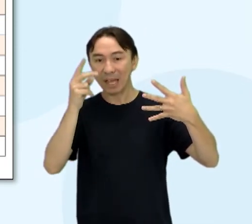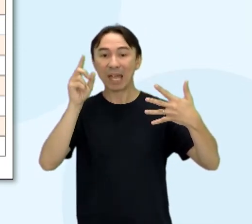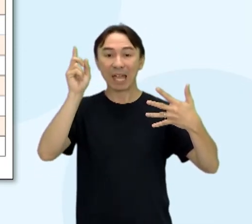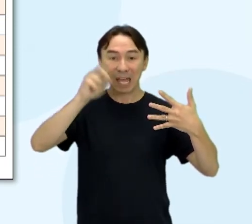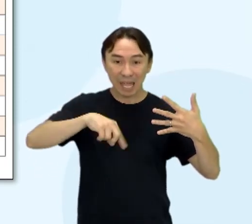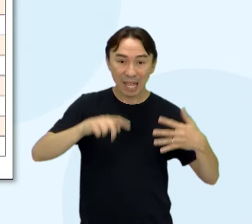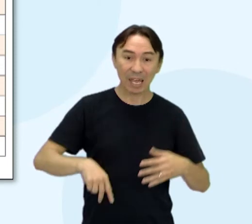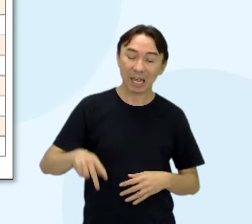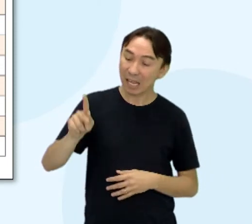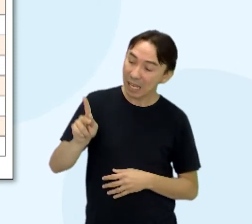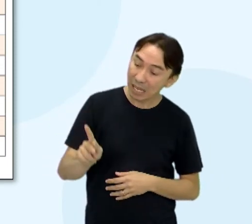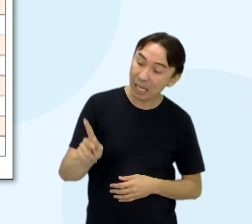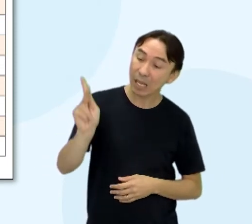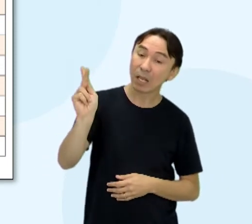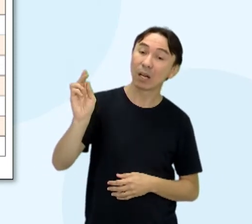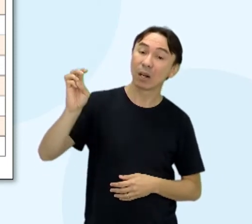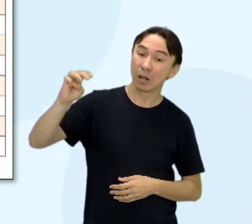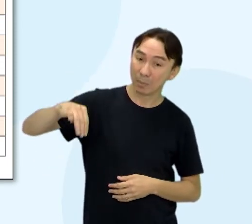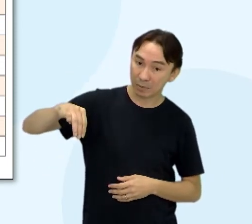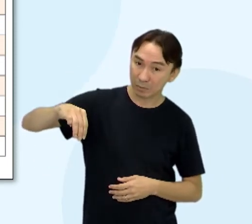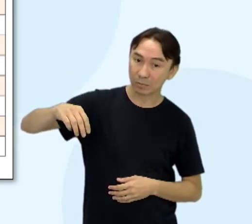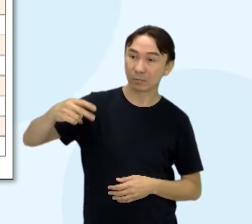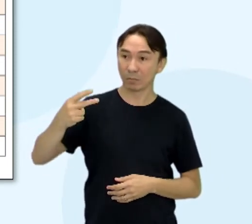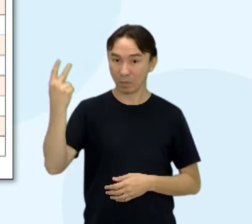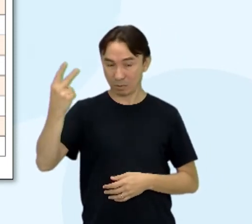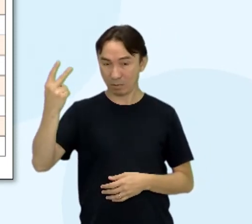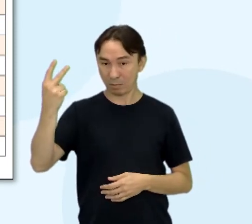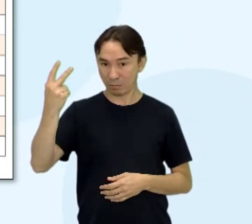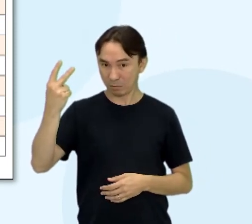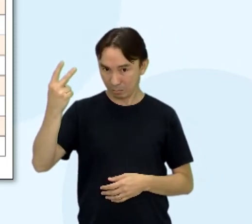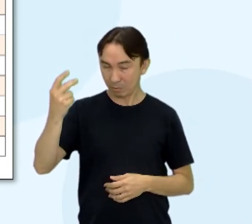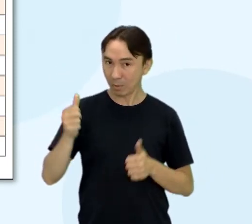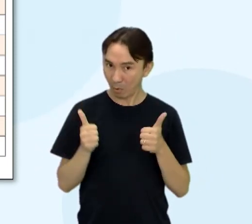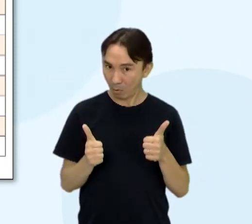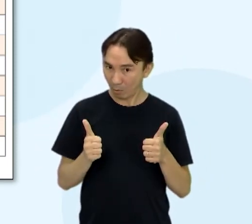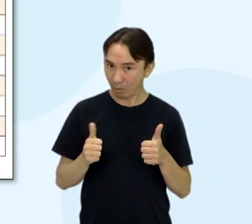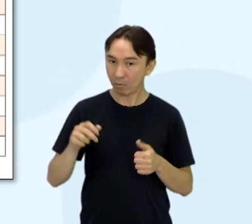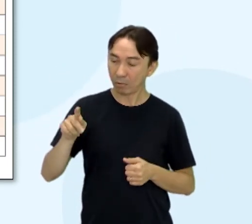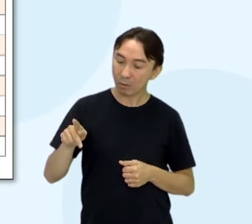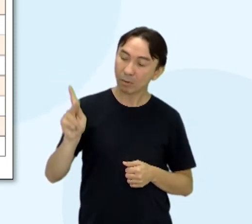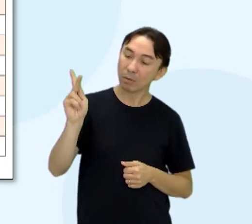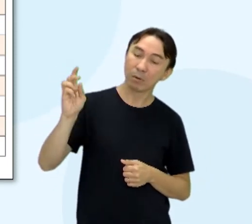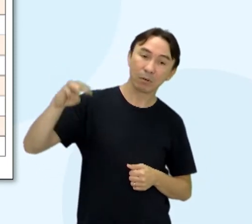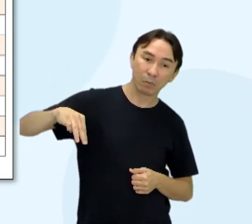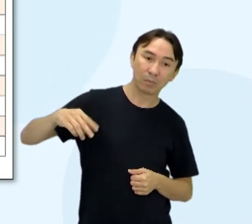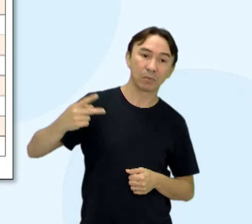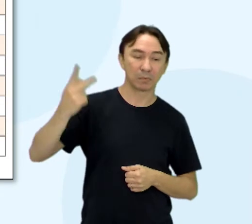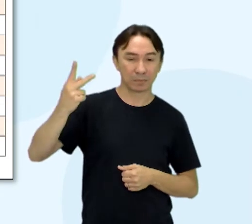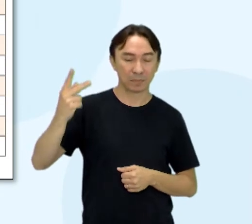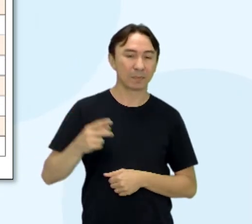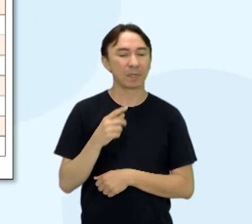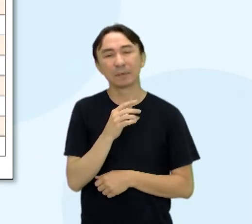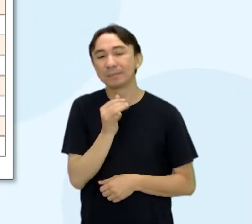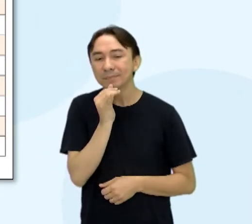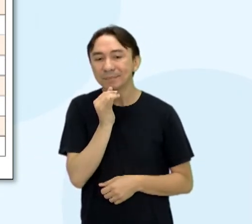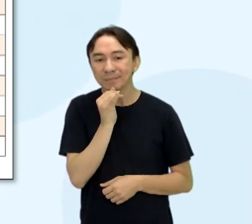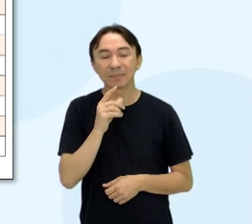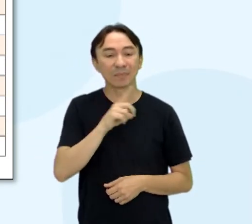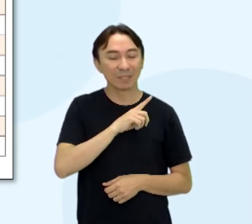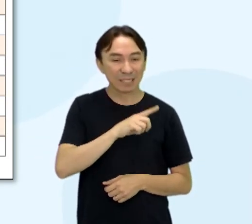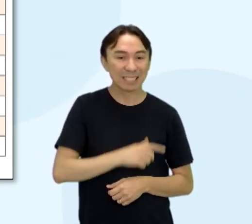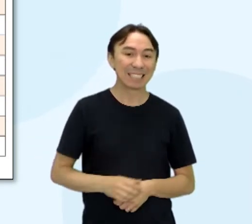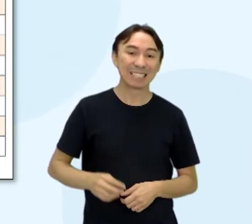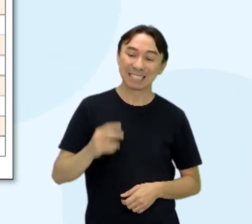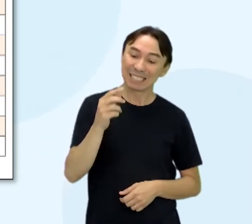quilômetros quadrados, tá ok? Essa é a ideia. Então, quando a gente fala, por exemplo, em 7 mil quilômetros